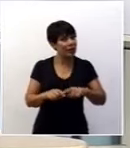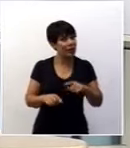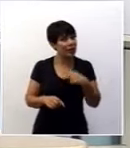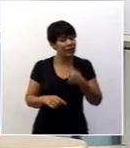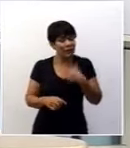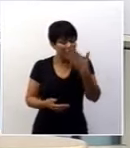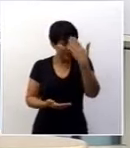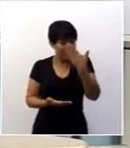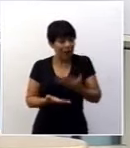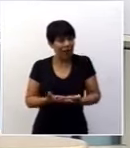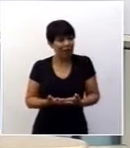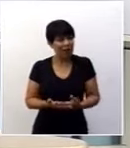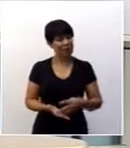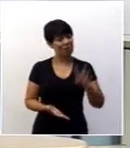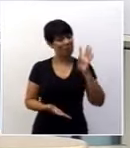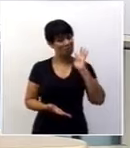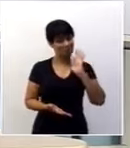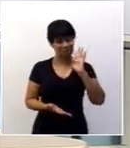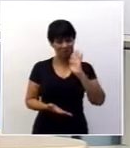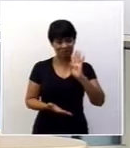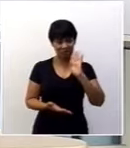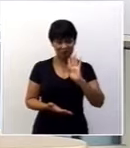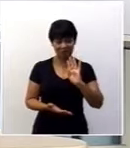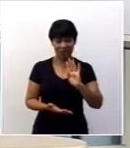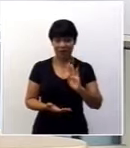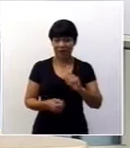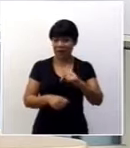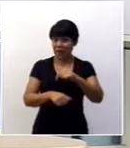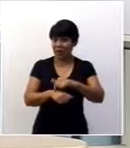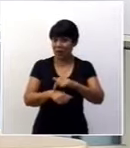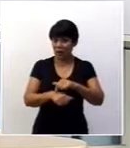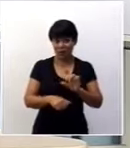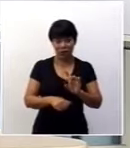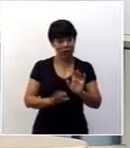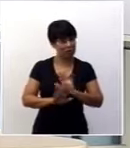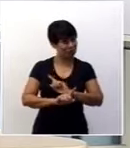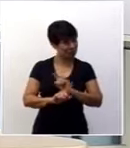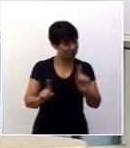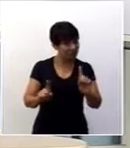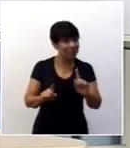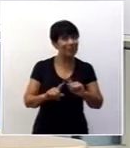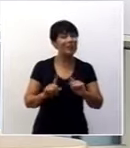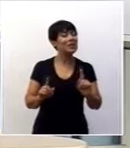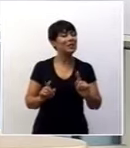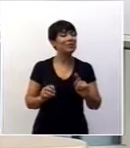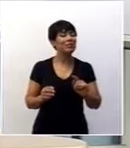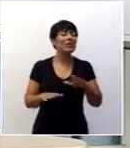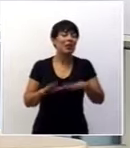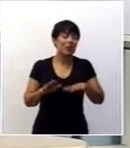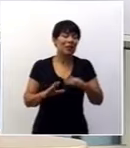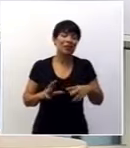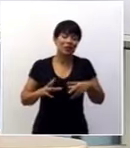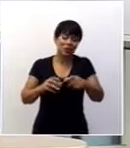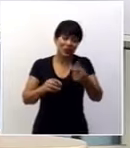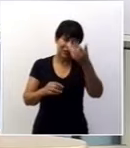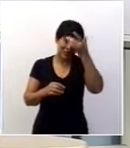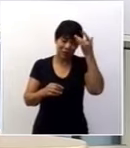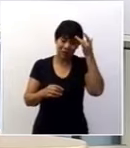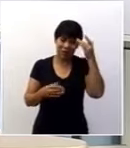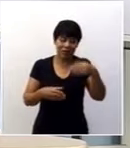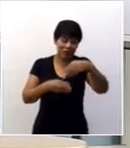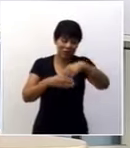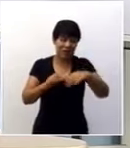incrível, né? Não só nesse momento, né, que a gente está vivendo, né? Lógico que o ideal era todo mundo estar na sala de aula